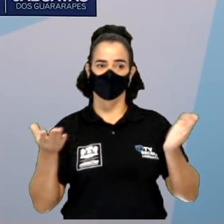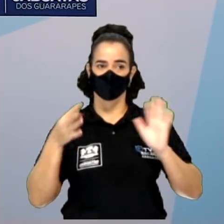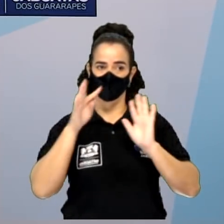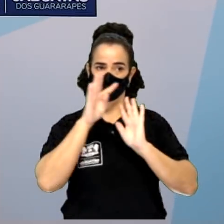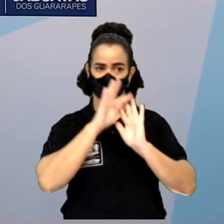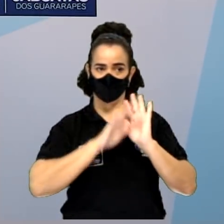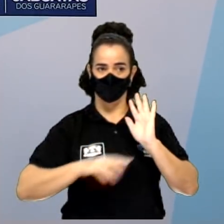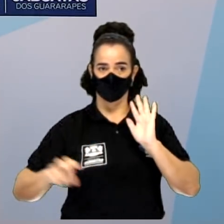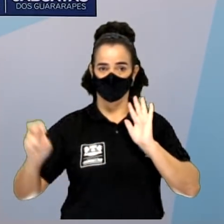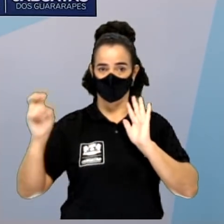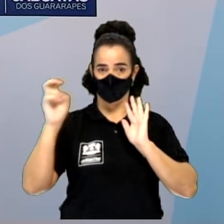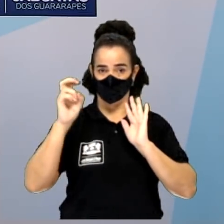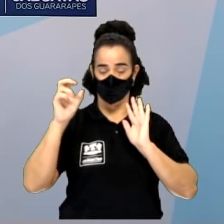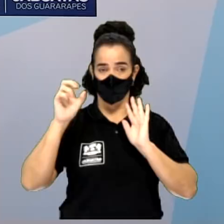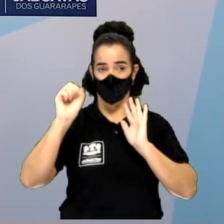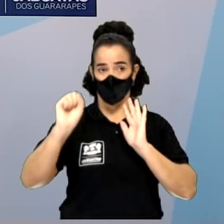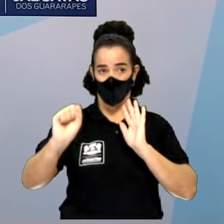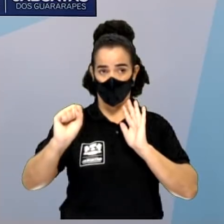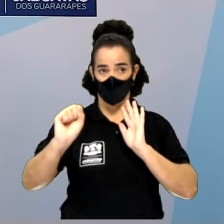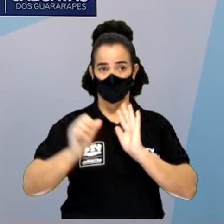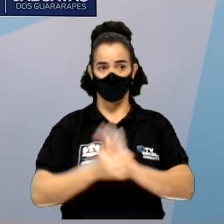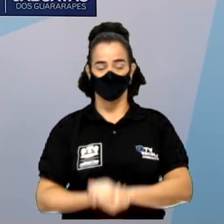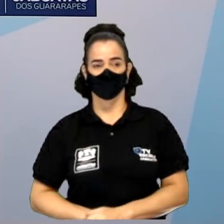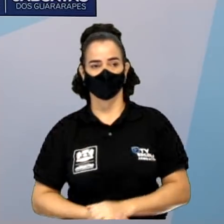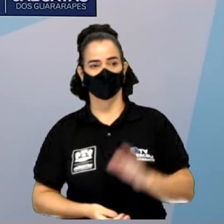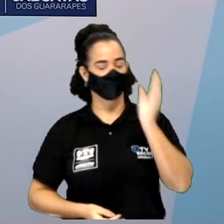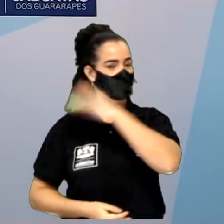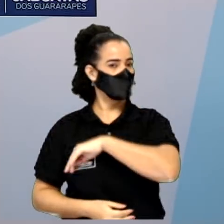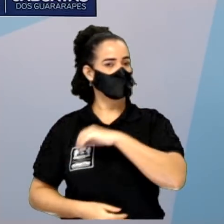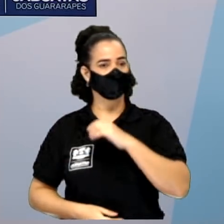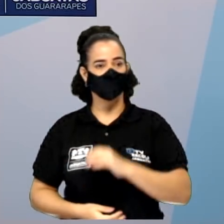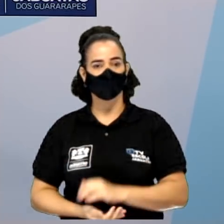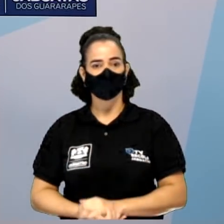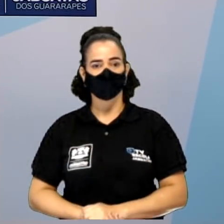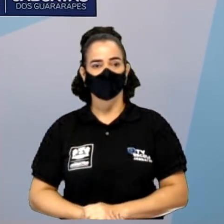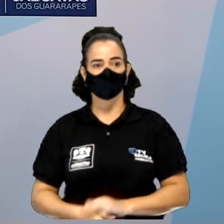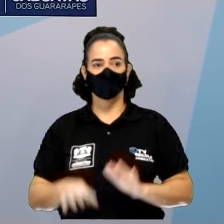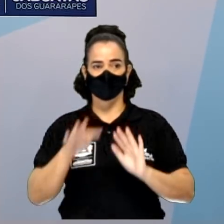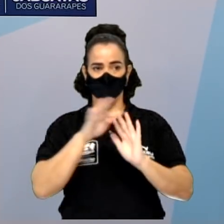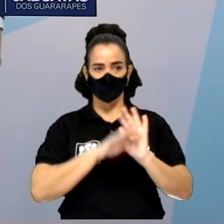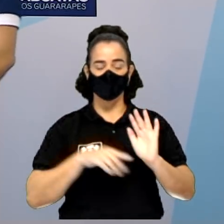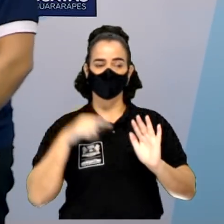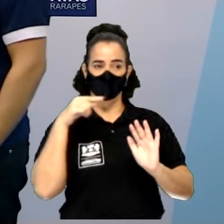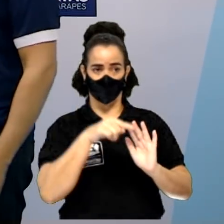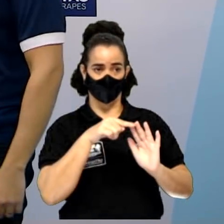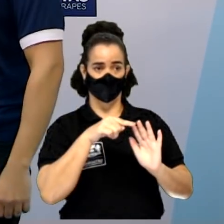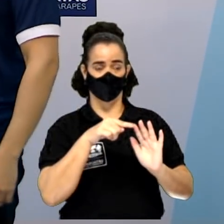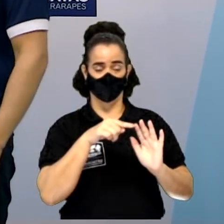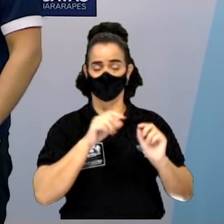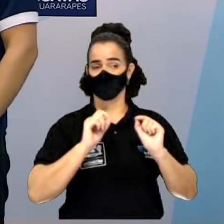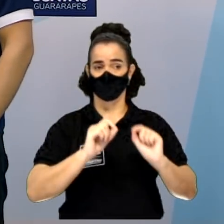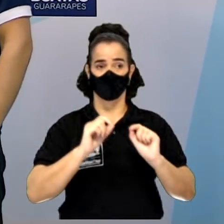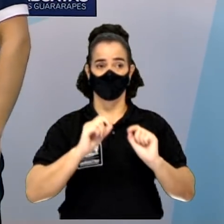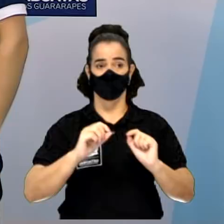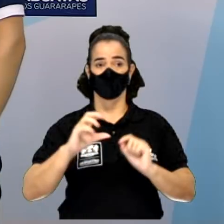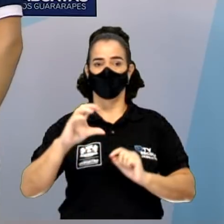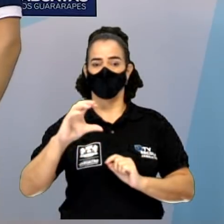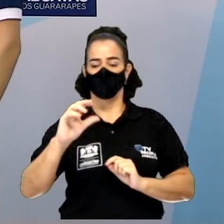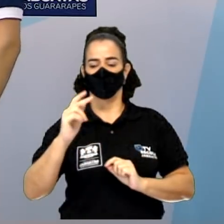seguinte, né? Questão 8, né? Estávamos na 7, vamos para 8. O texto aqui agora, pessoal, trata-se de uma